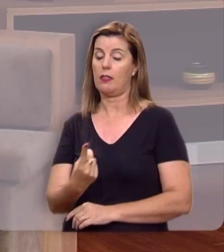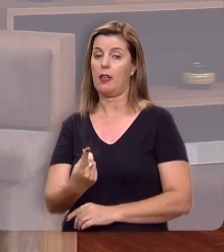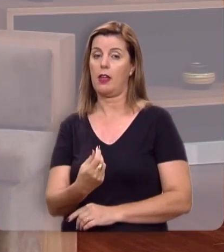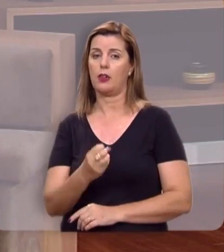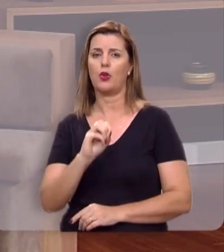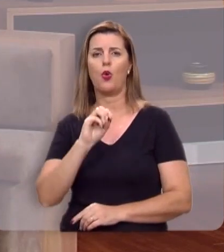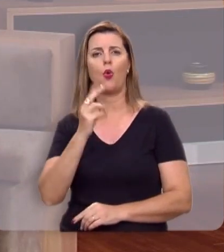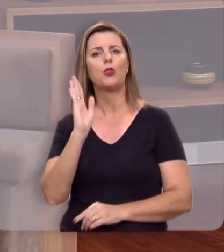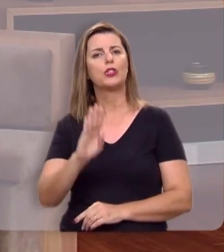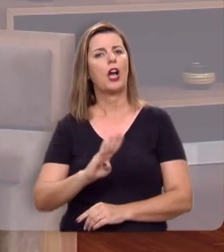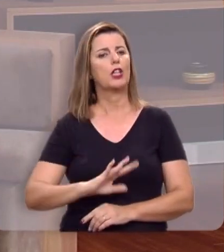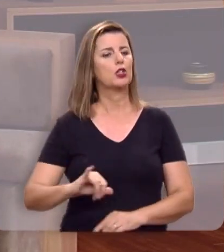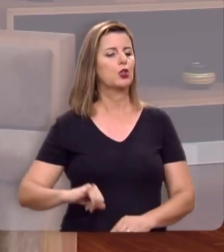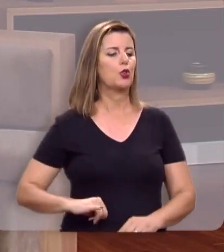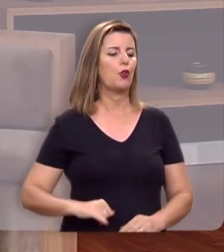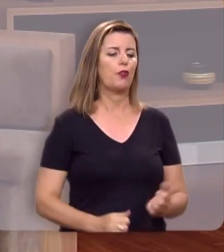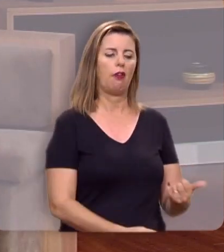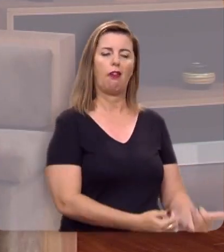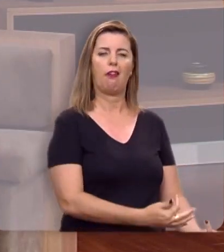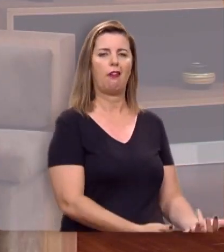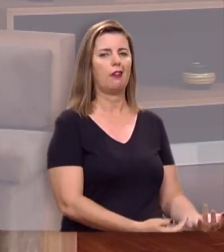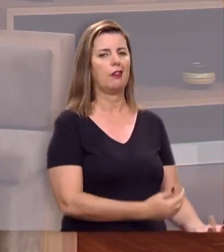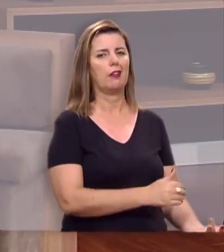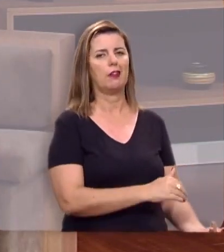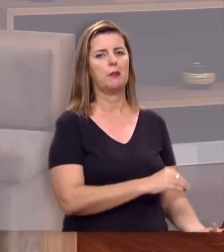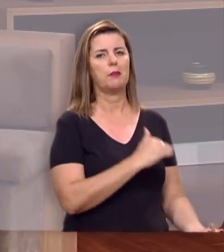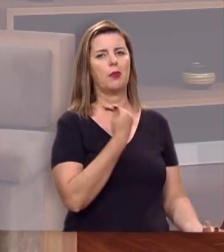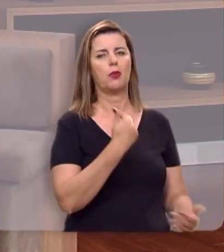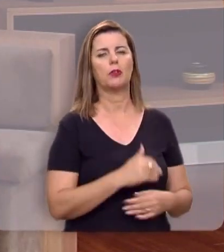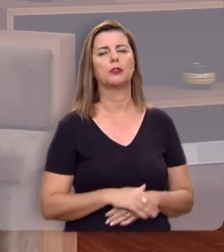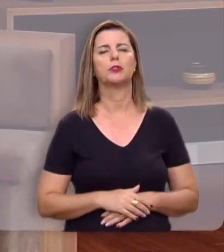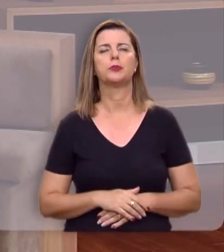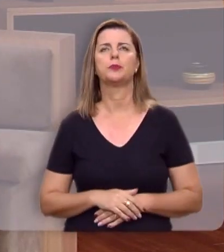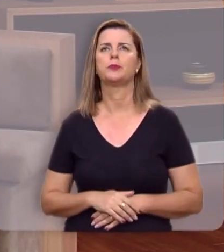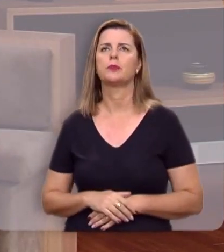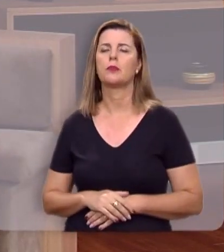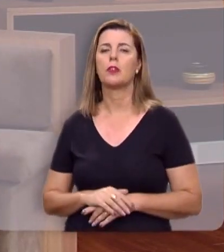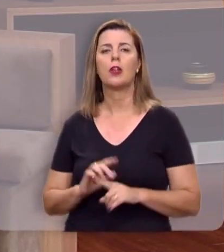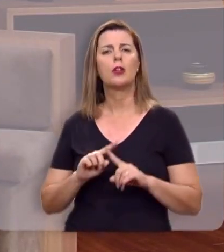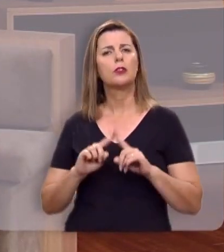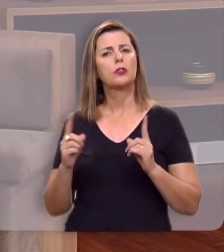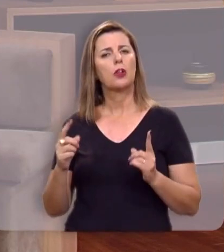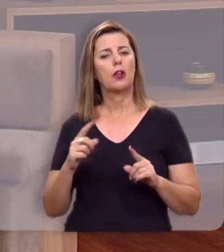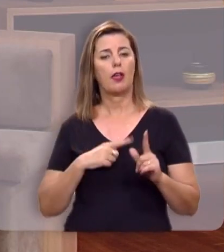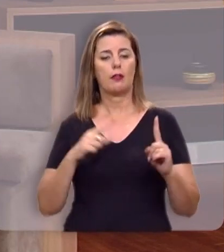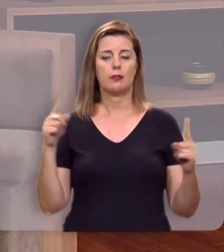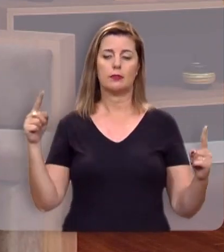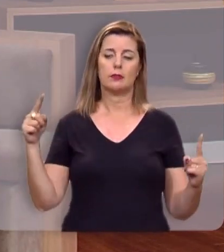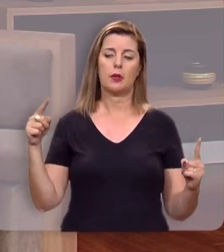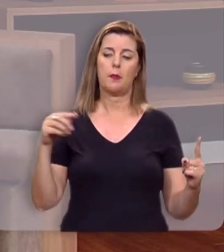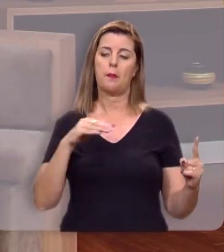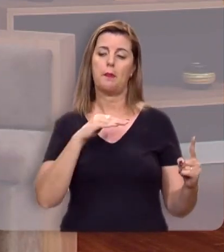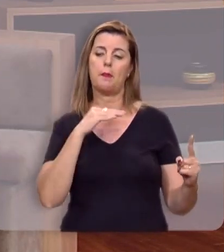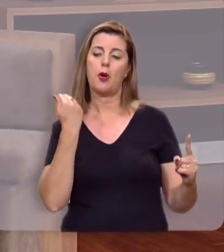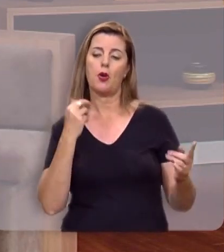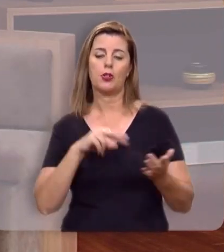ou já sofrer as consequências da penalidade eterna. Nós chamamos esse período entre a morte e a ressurreição